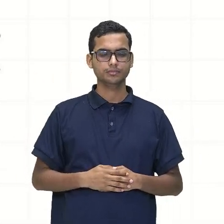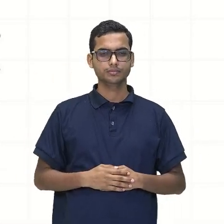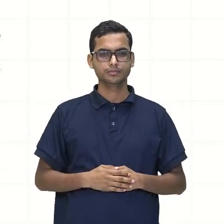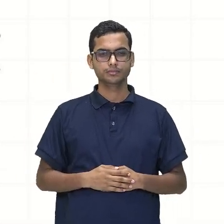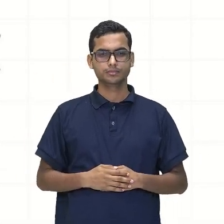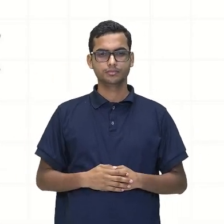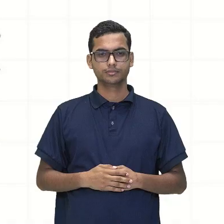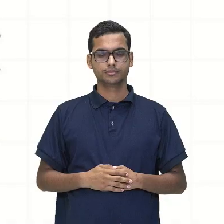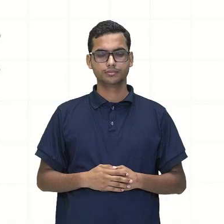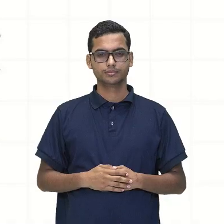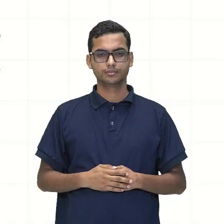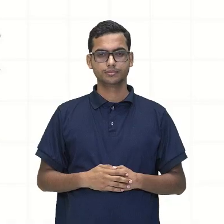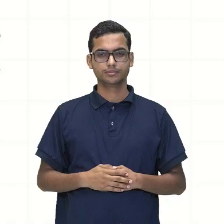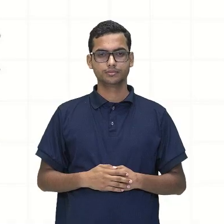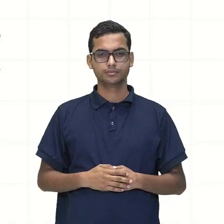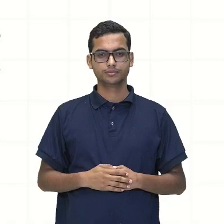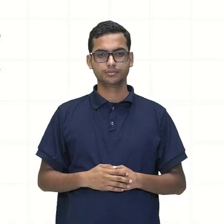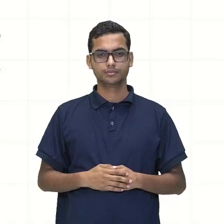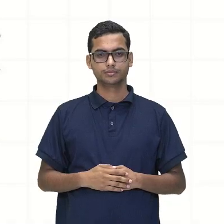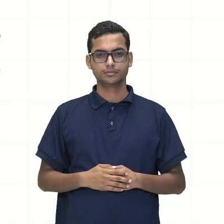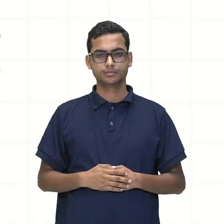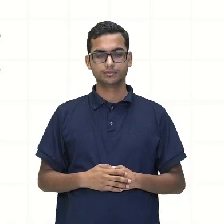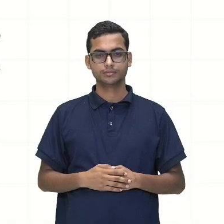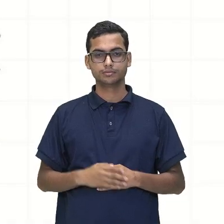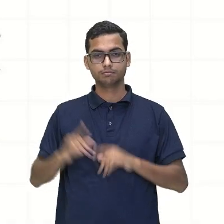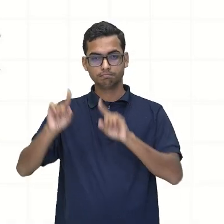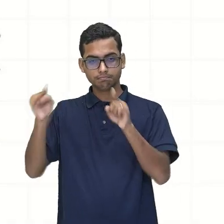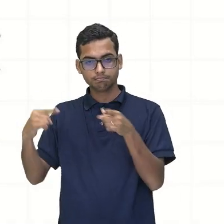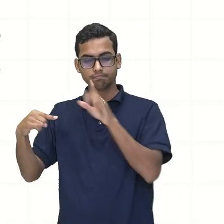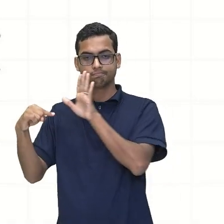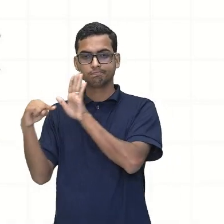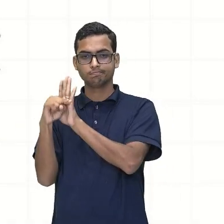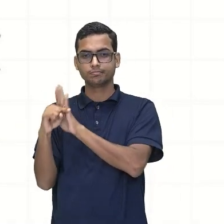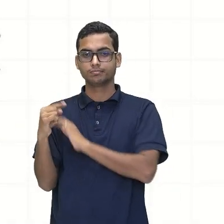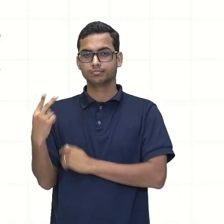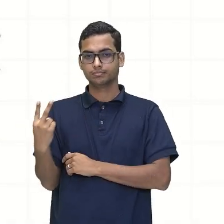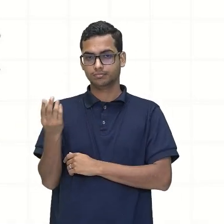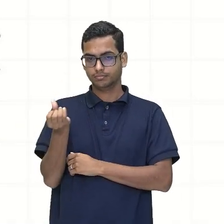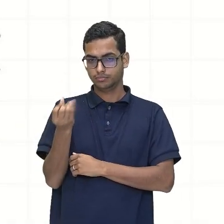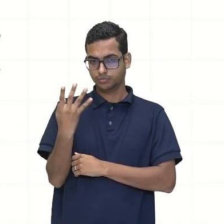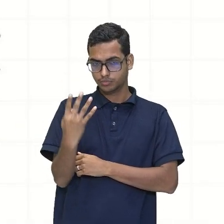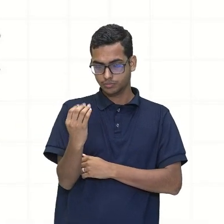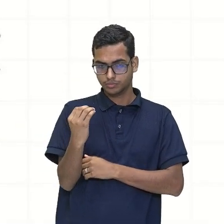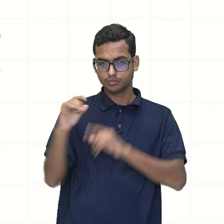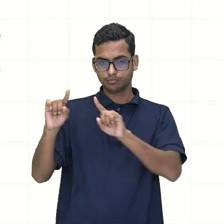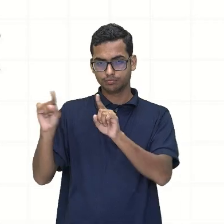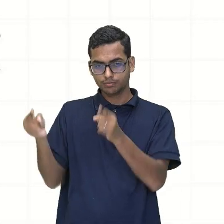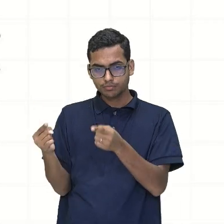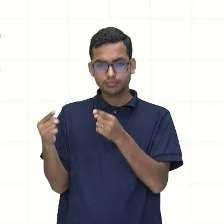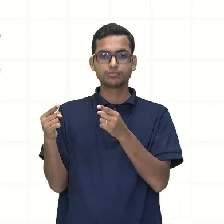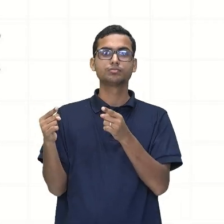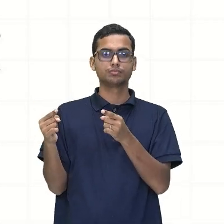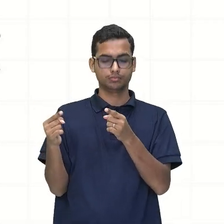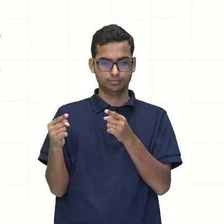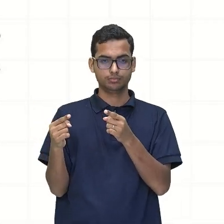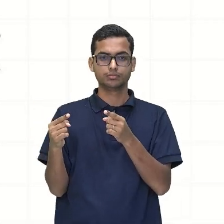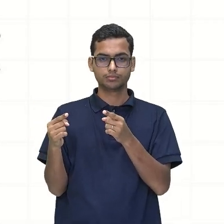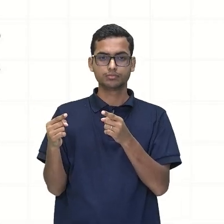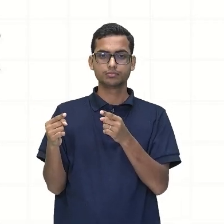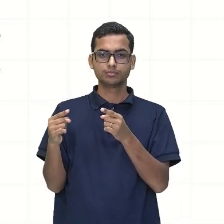multiplicar o menos 2.640 por menos 1. Então, vamos lá. Menos